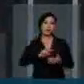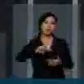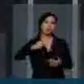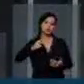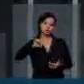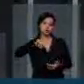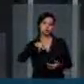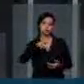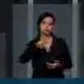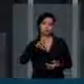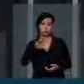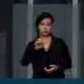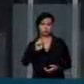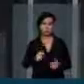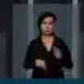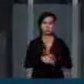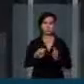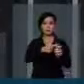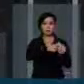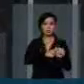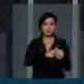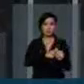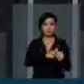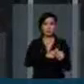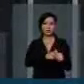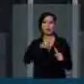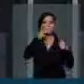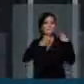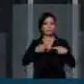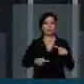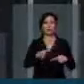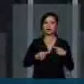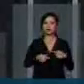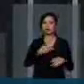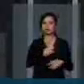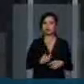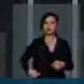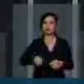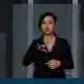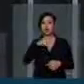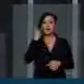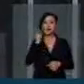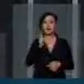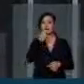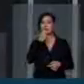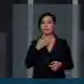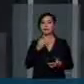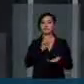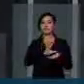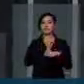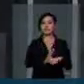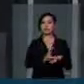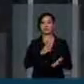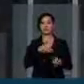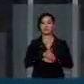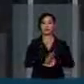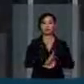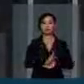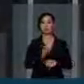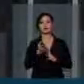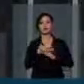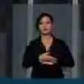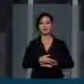cujos beneficiários aprovados aqui com isenções de impostos, com